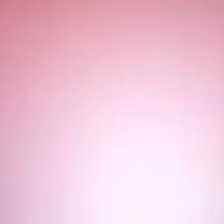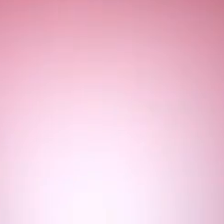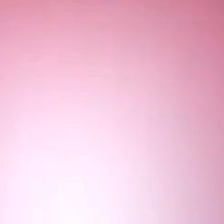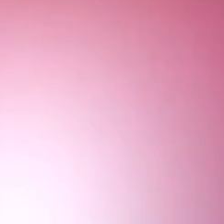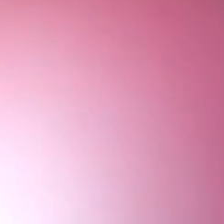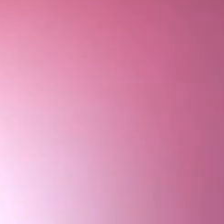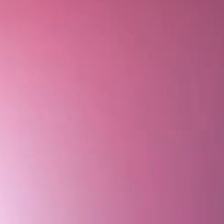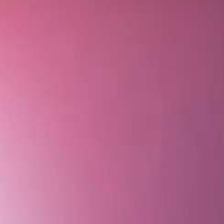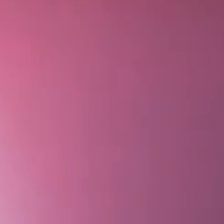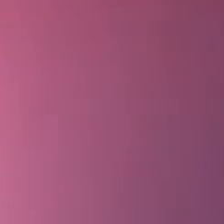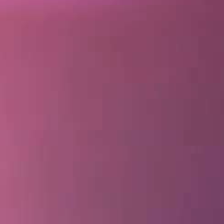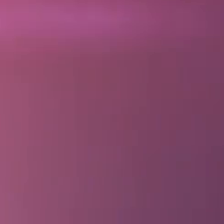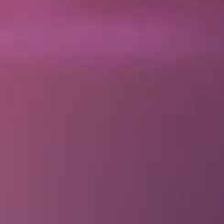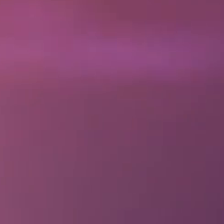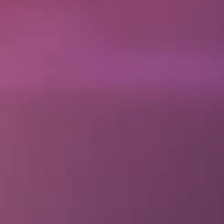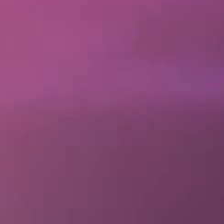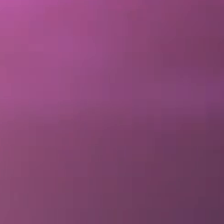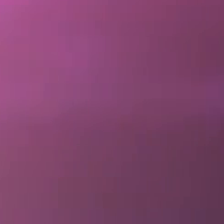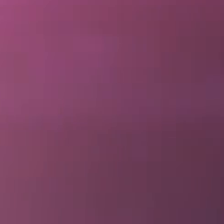e